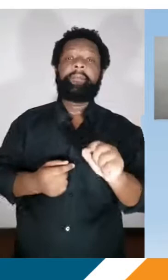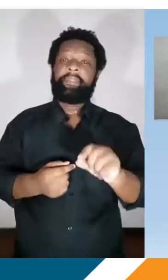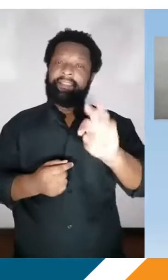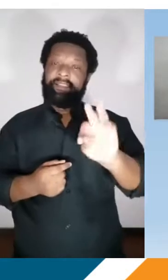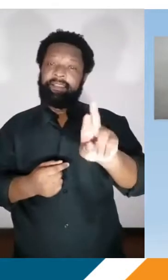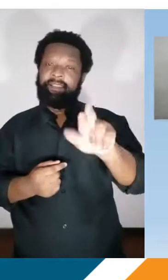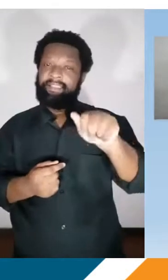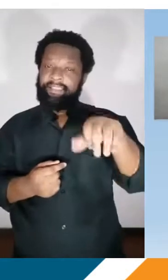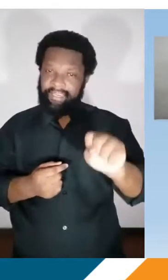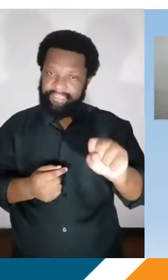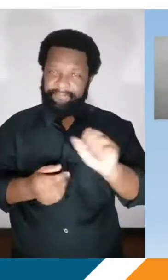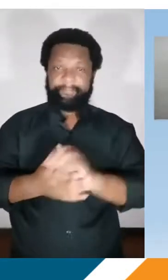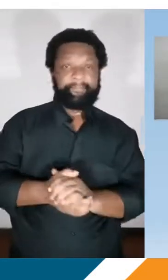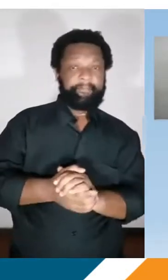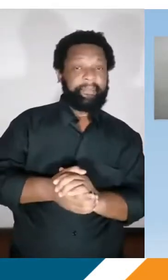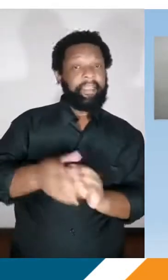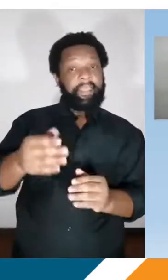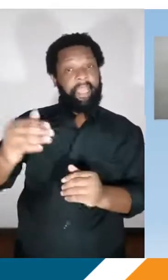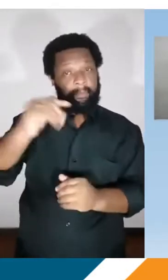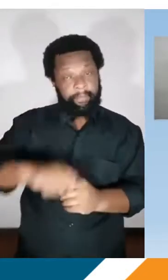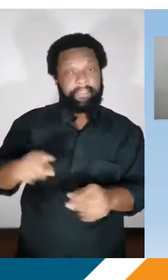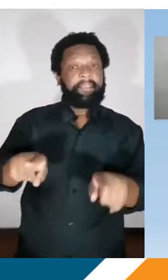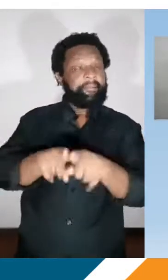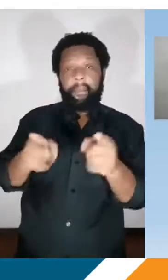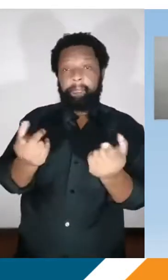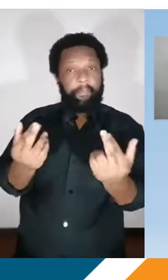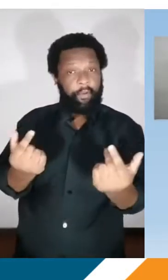isomeria geométrica trans. Tá?